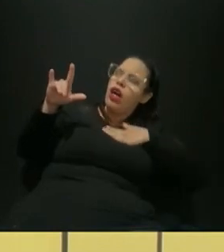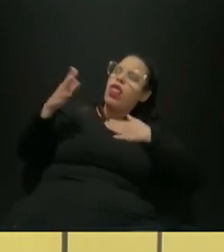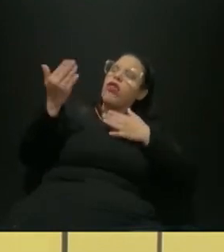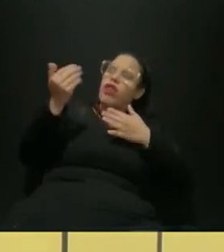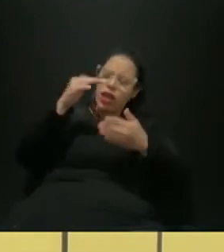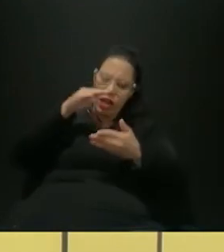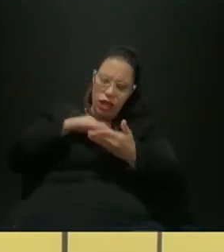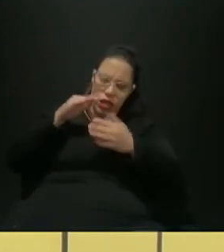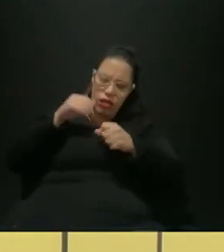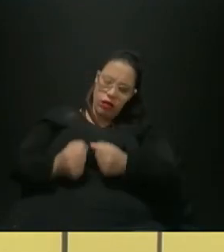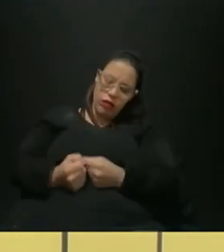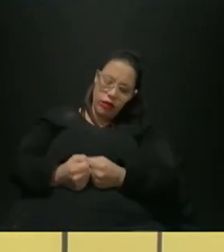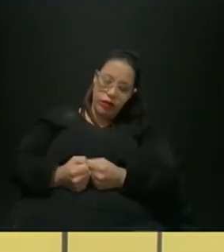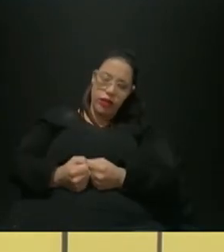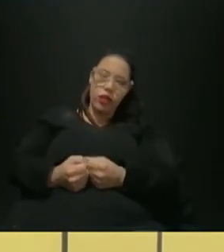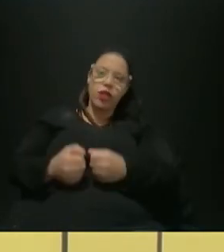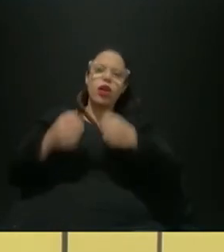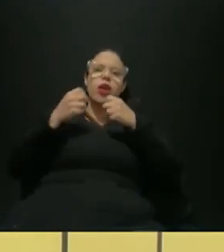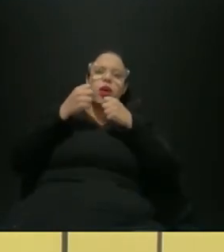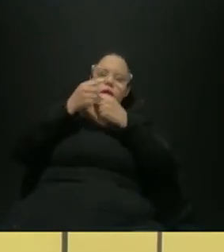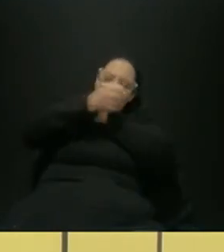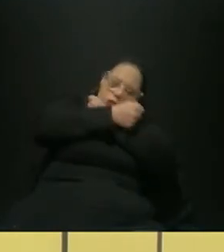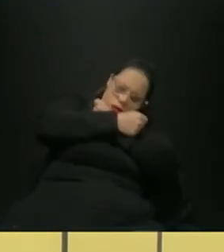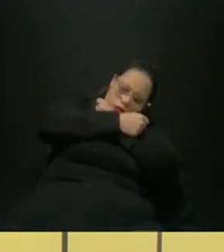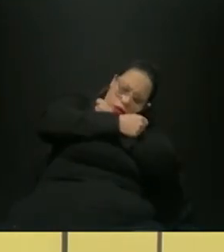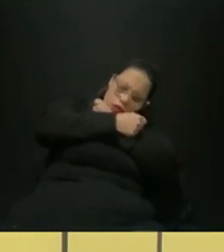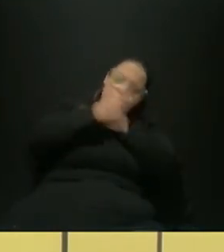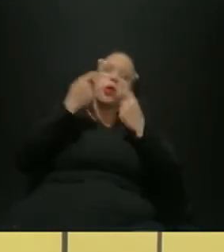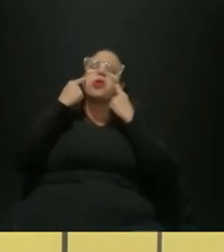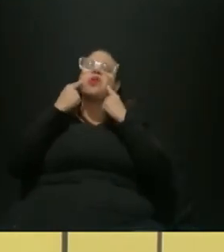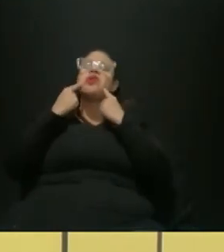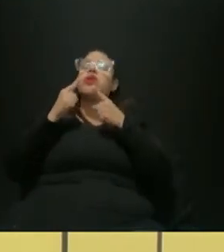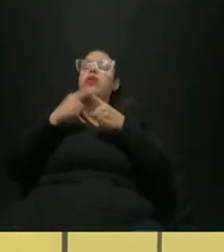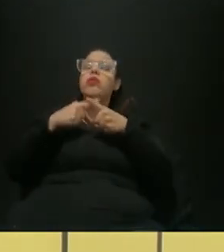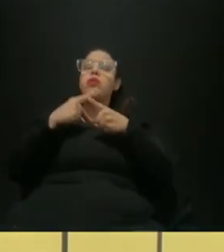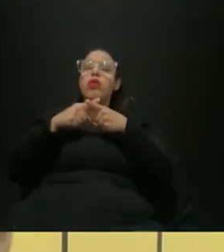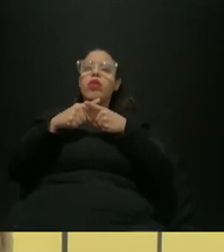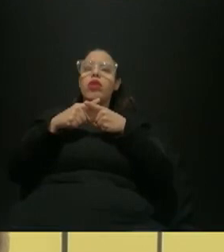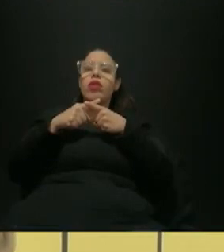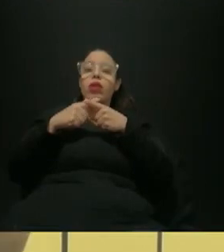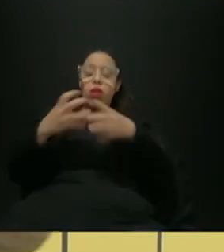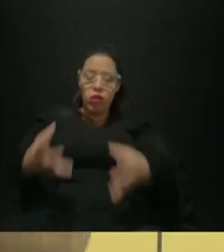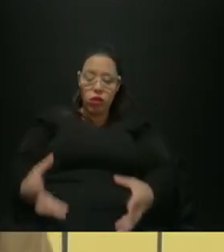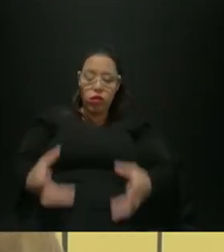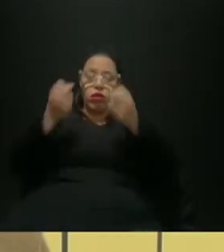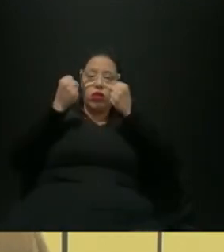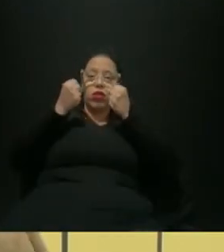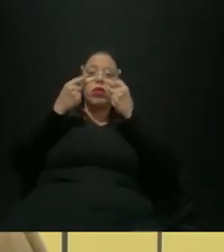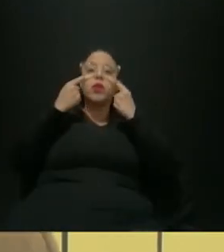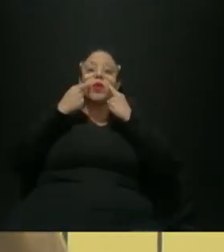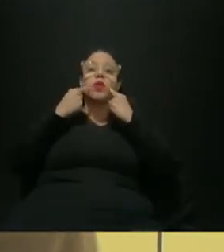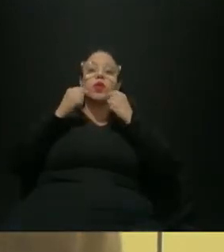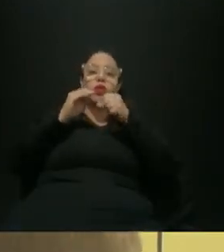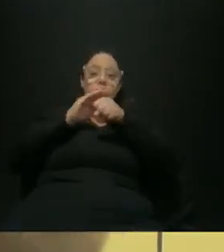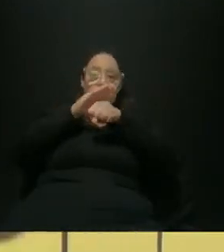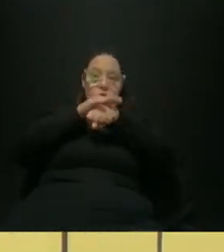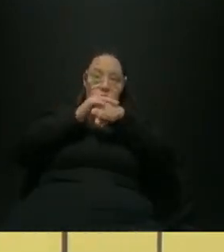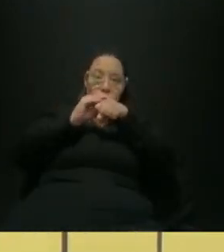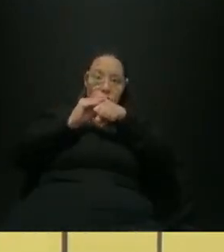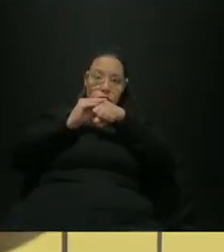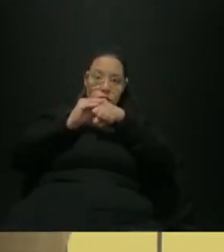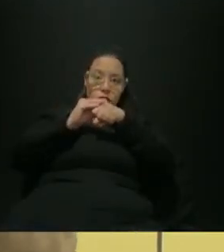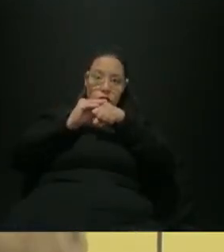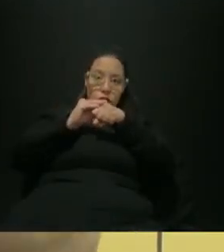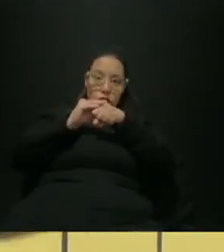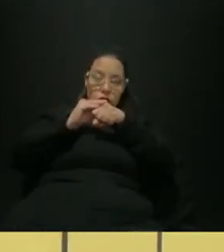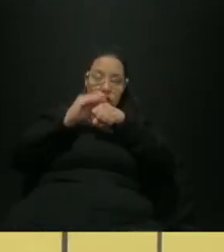Tá chorando porque vem cá, filho, fica comigo. Tá chorando? Não briga, pega no colo. Chorou de noite, a melhor maneira de fazer, eu sei que as mamães vão